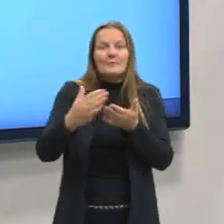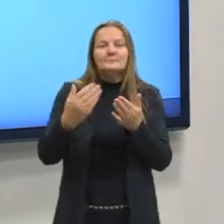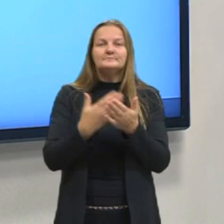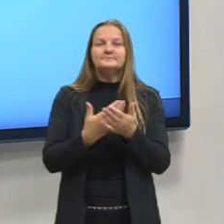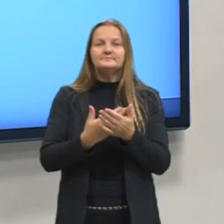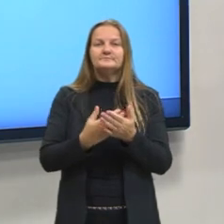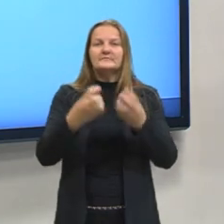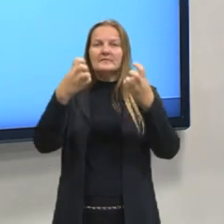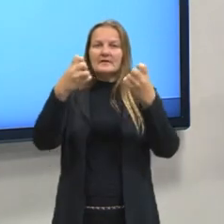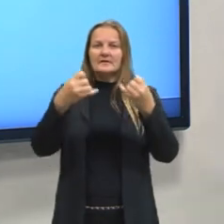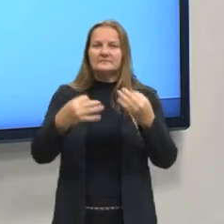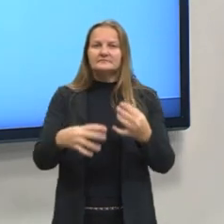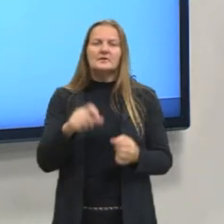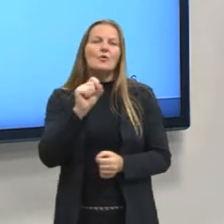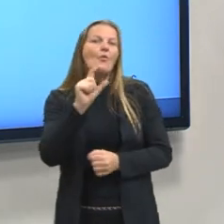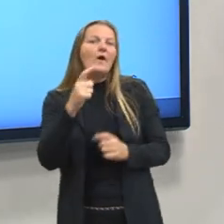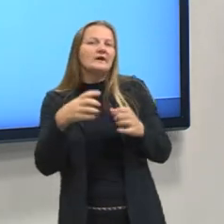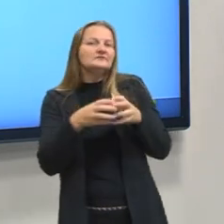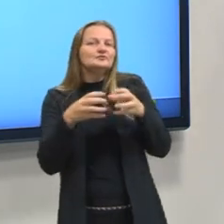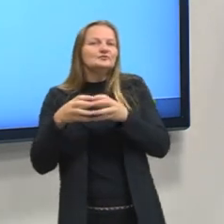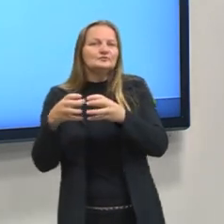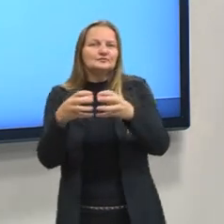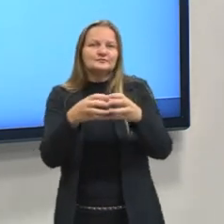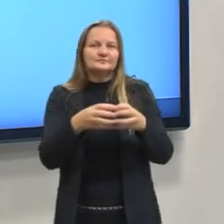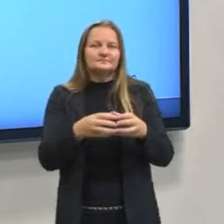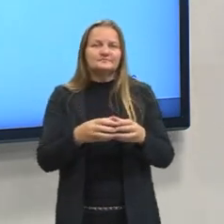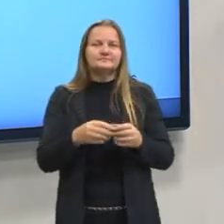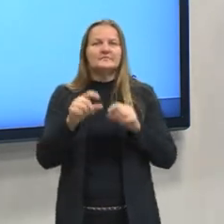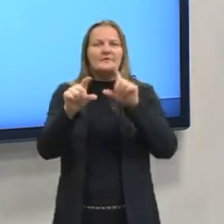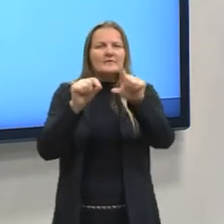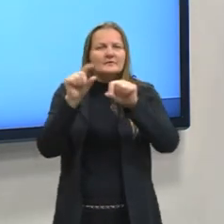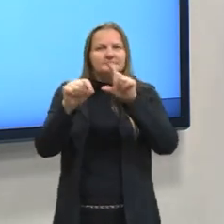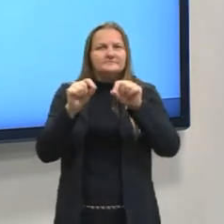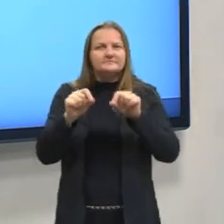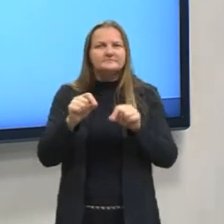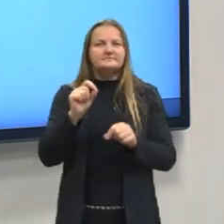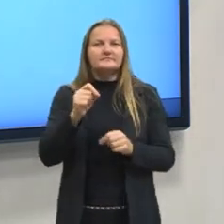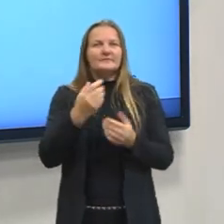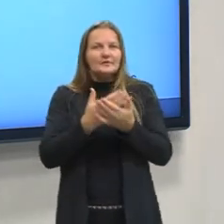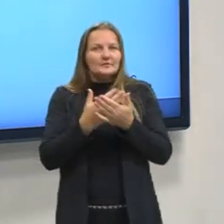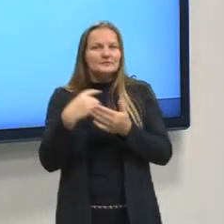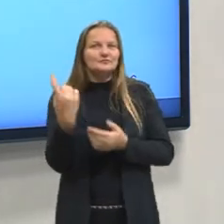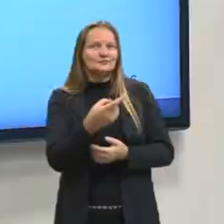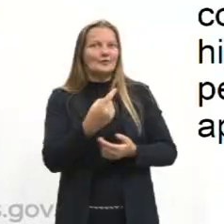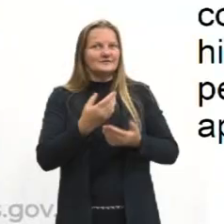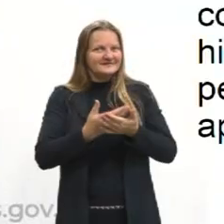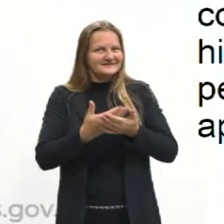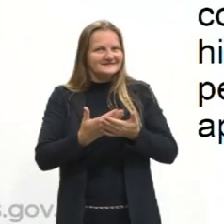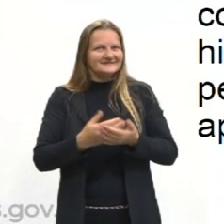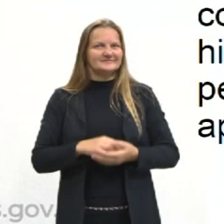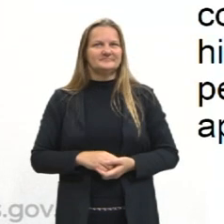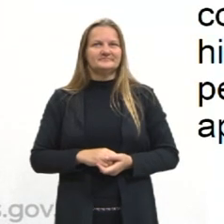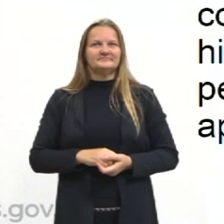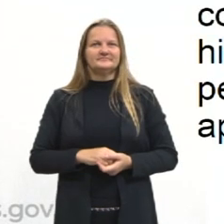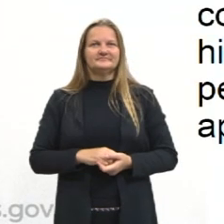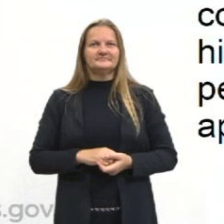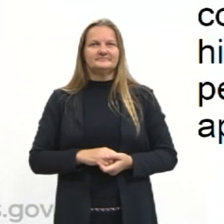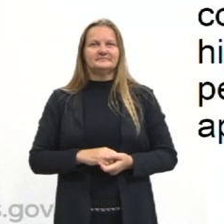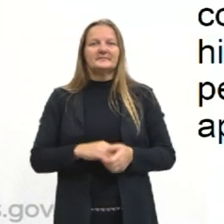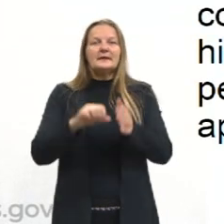nossa aula falando né sobre Quais são esses grupos e elegendo qual desses grupos a gente vai trabalhar hoje